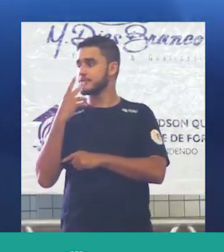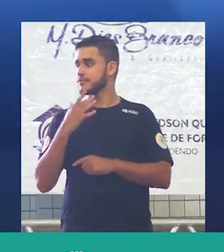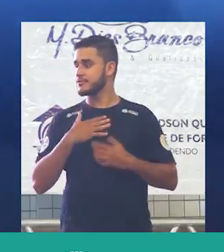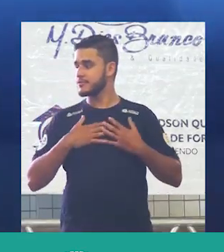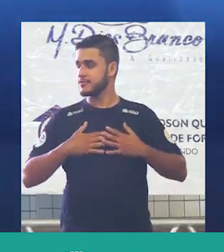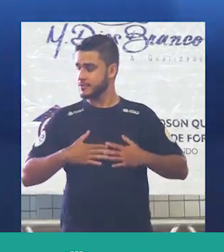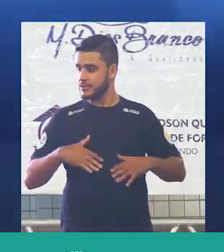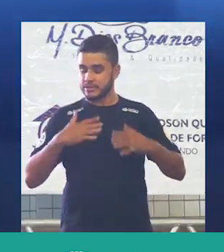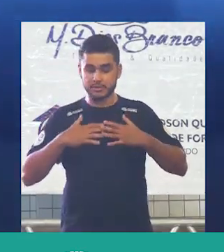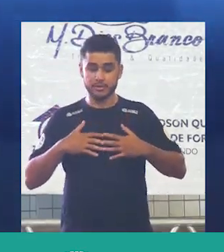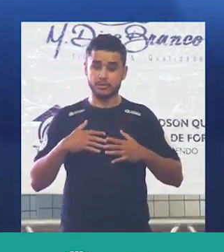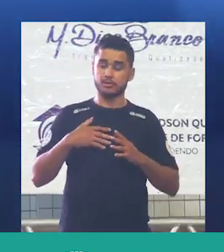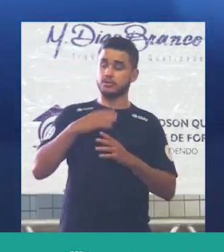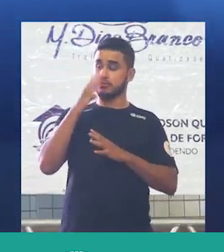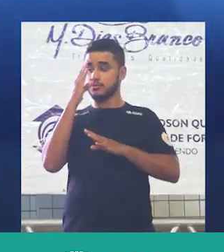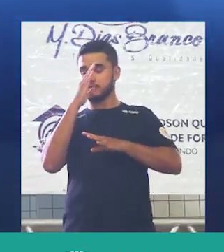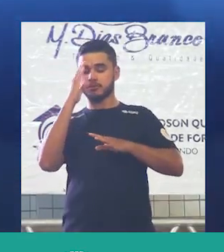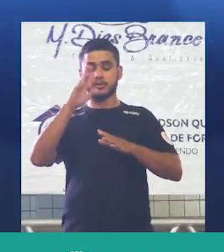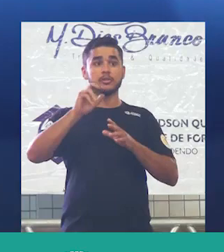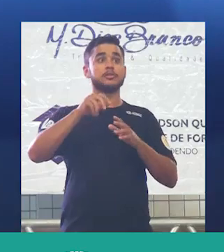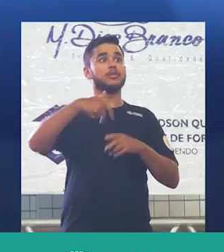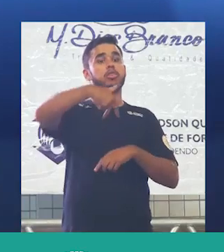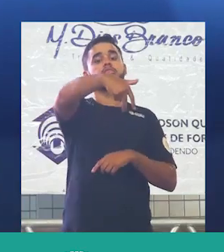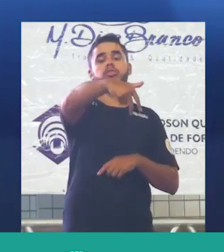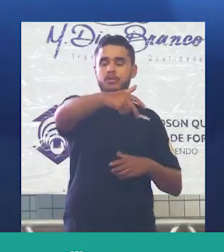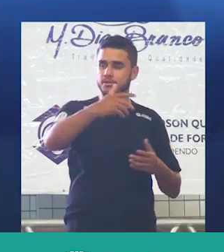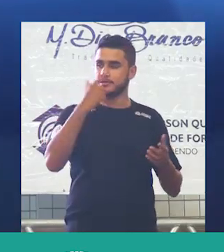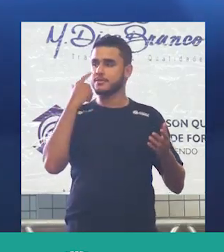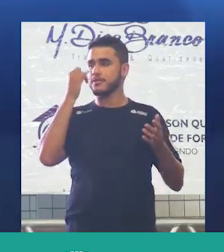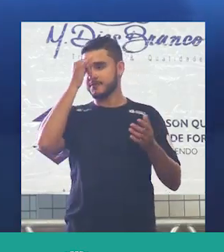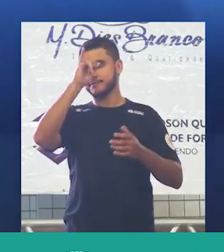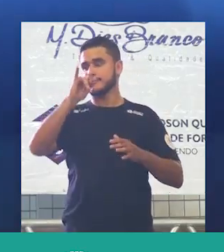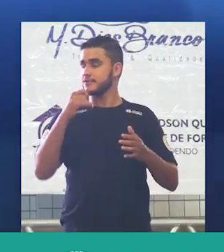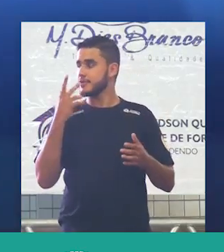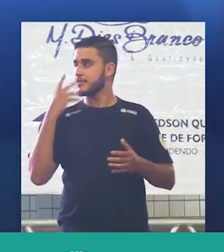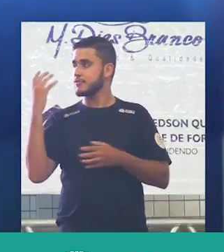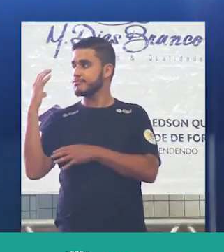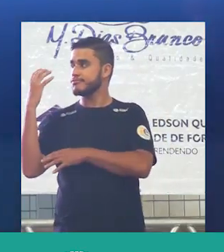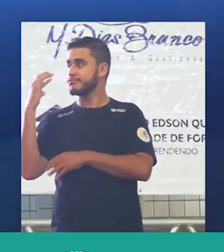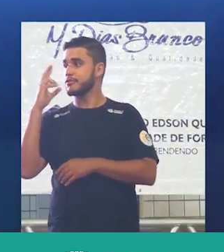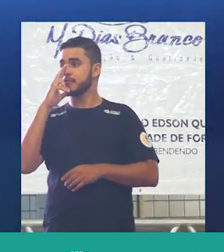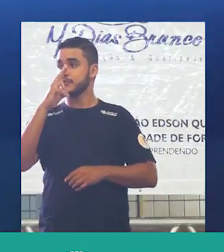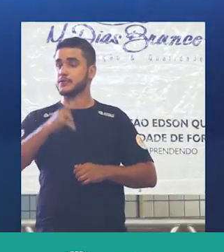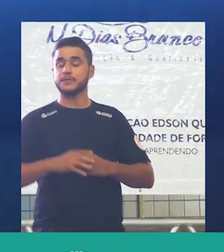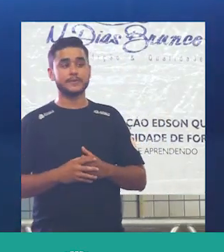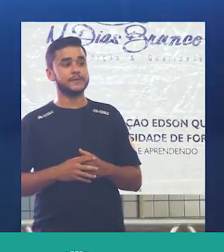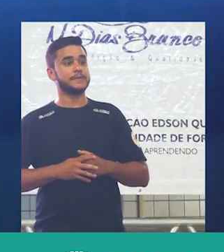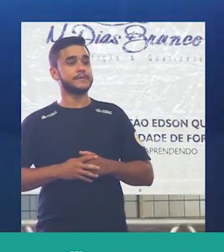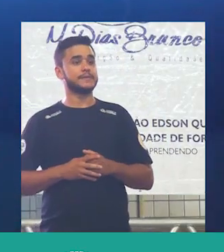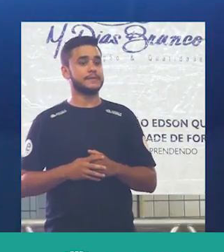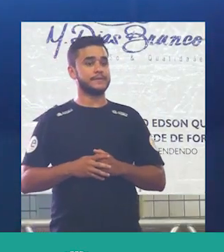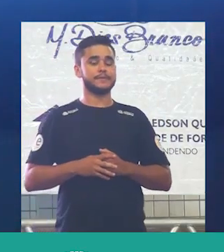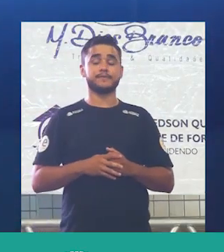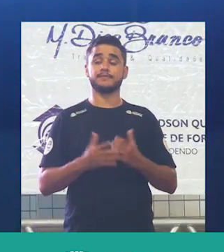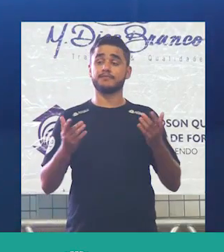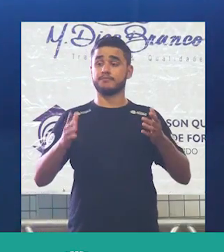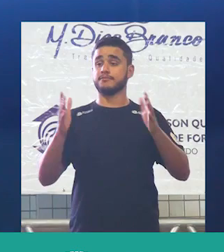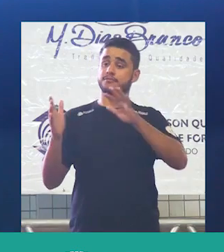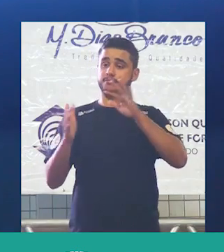boto um negócio bem pesado aqui no bolso, não tem perigo de eu sair voando. Muito bem, quinta questão então.